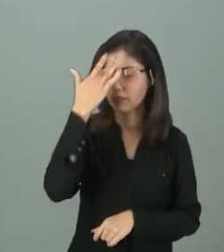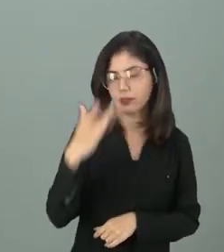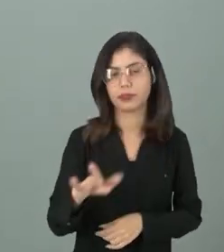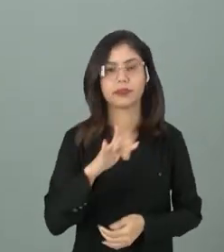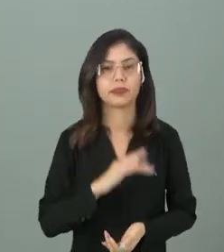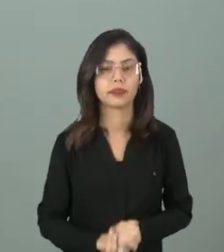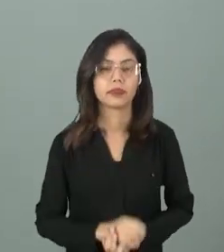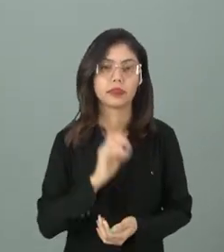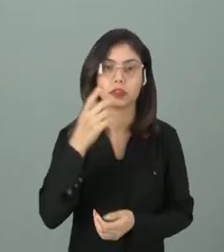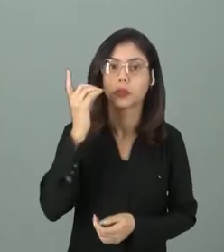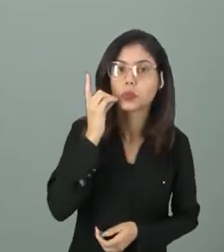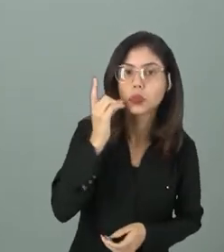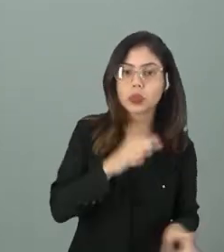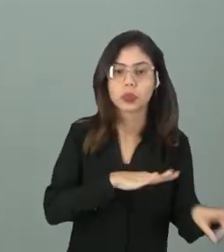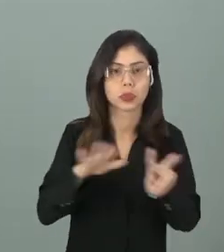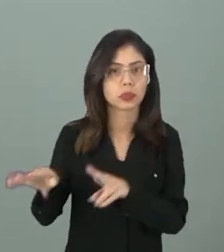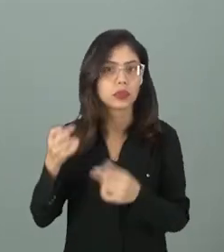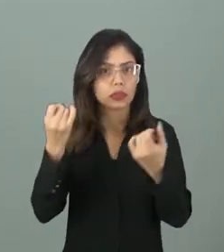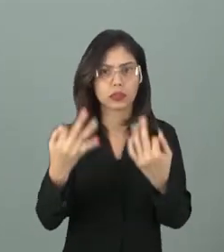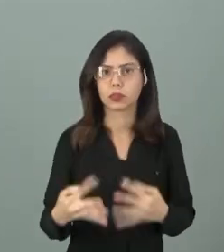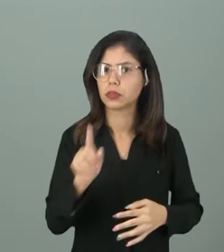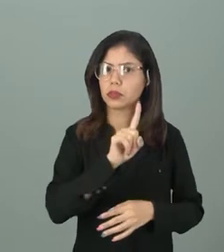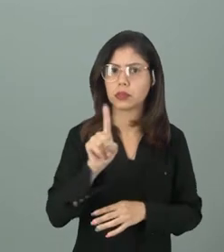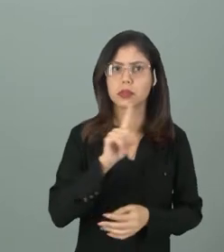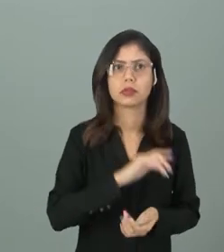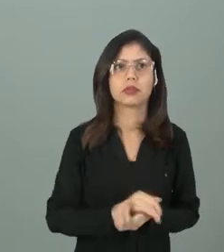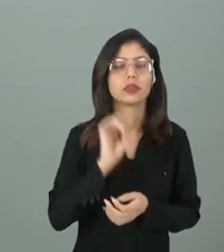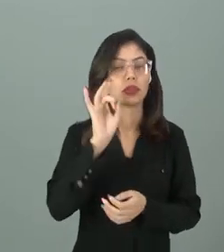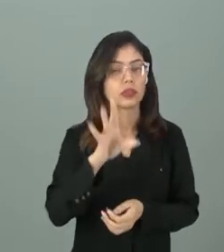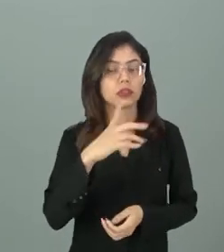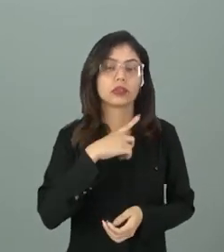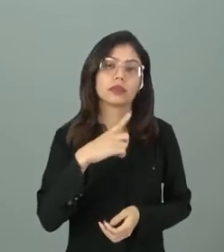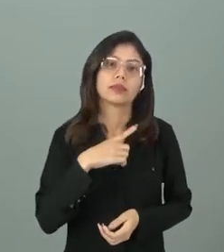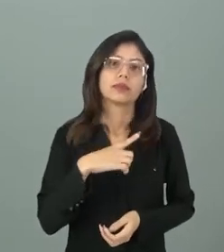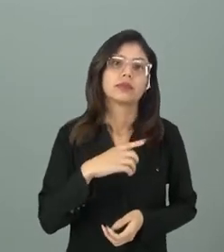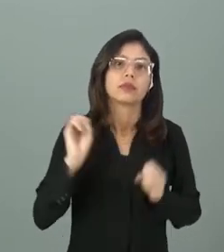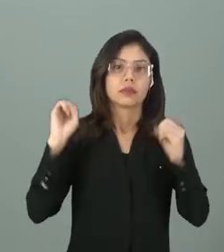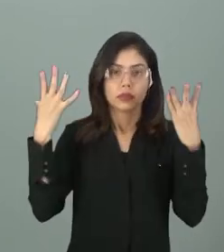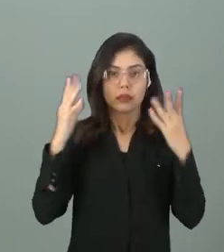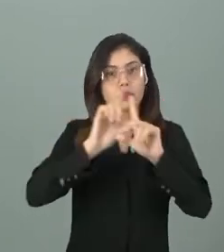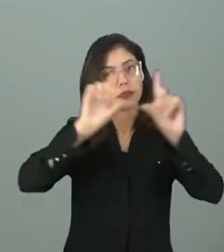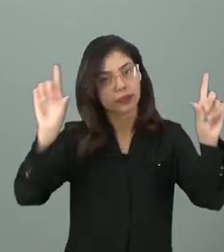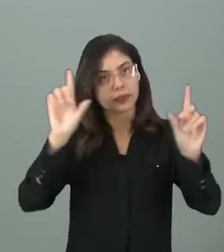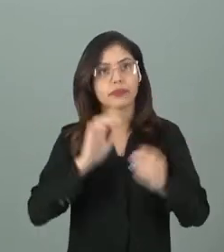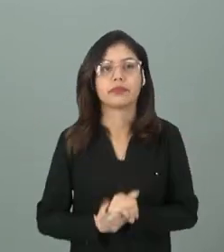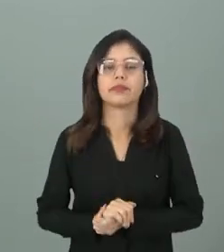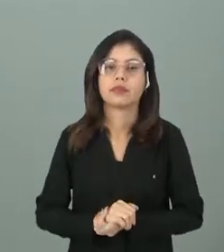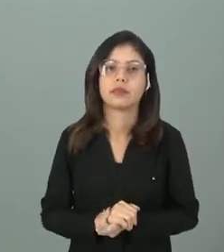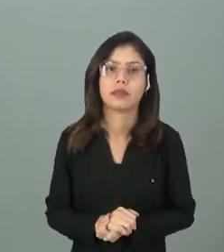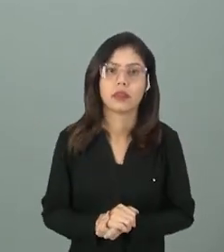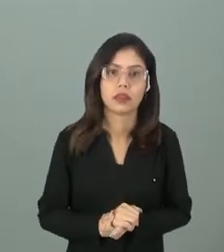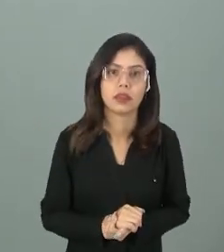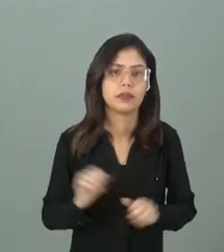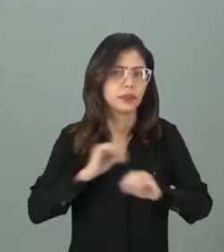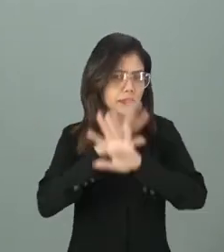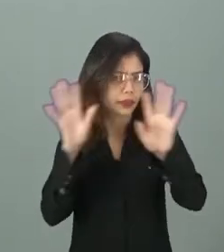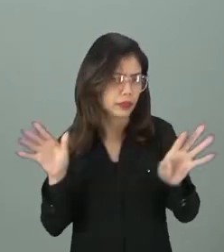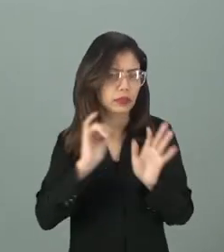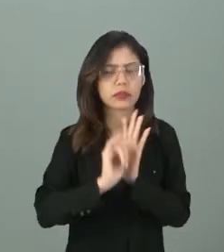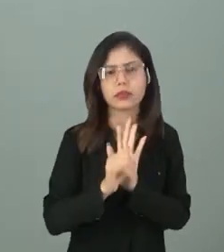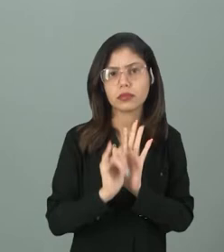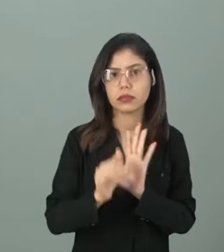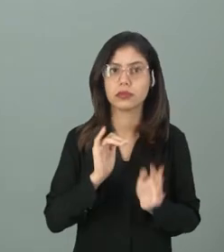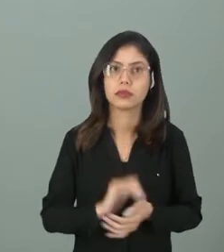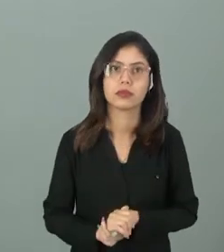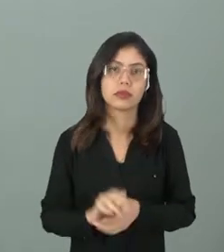se é ser que dia da semana e não tá especificando ele disse apenas que eu dei uma festa e você no céu tá então não fica claro